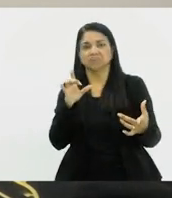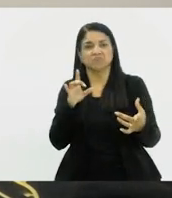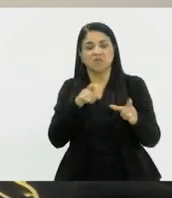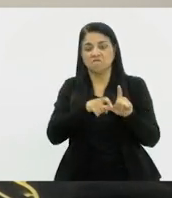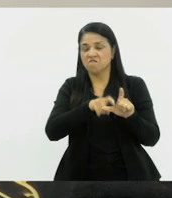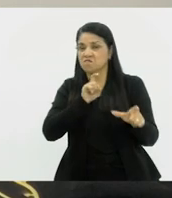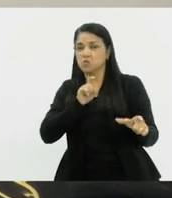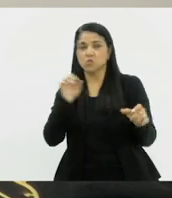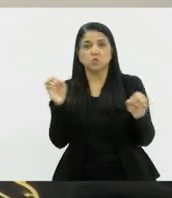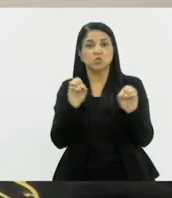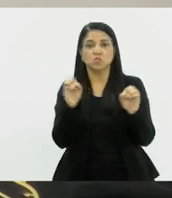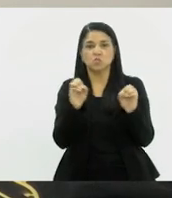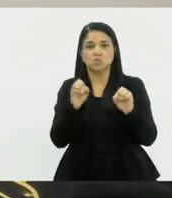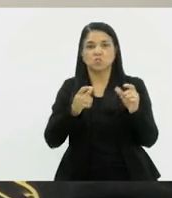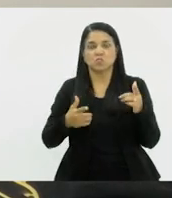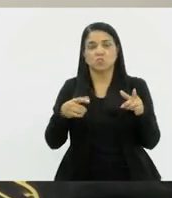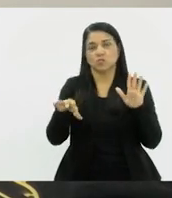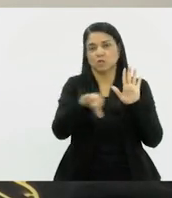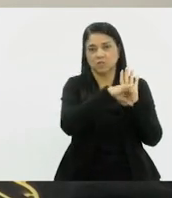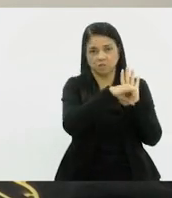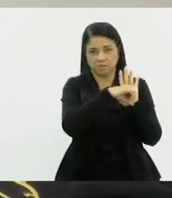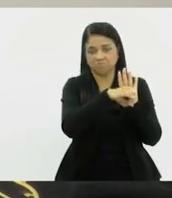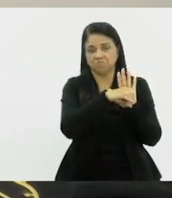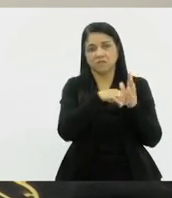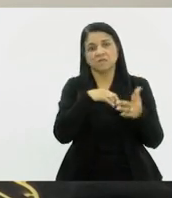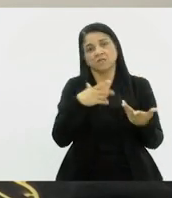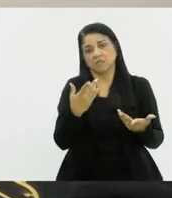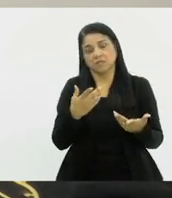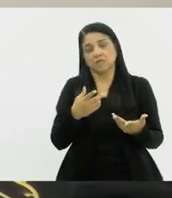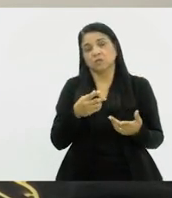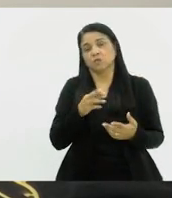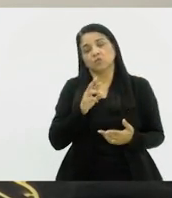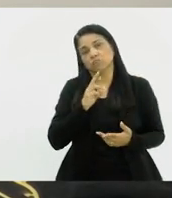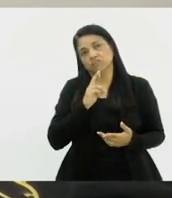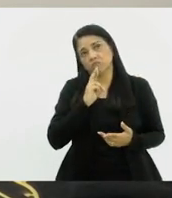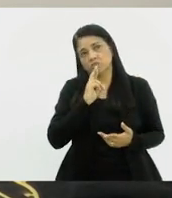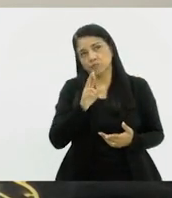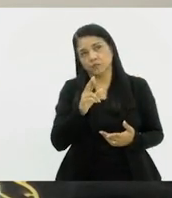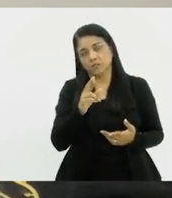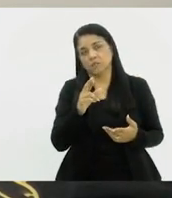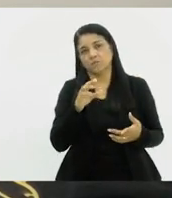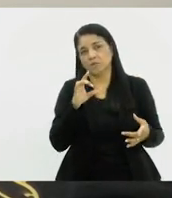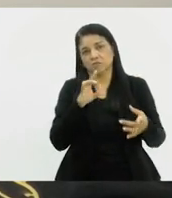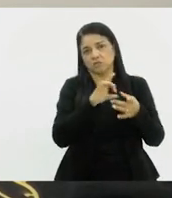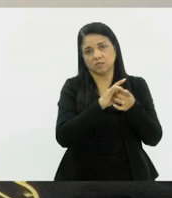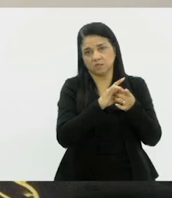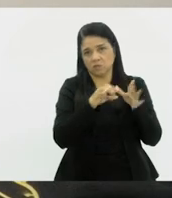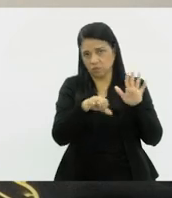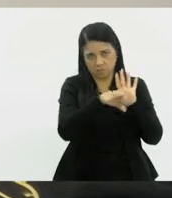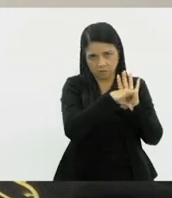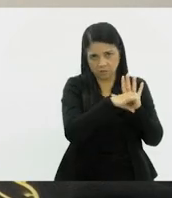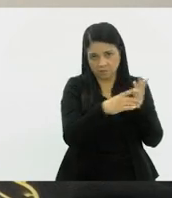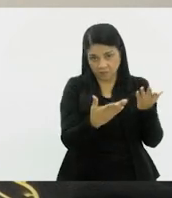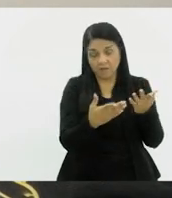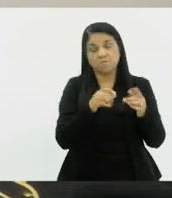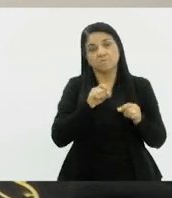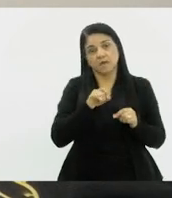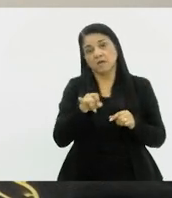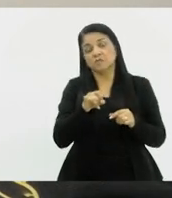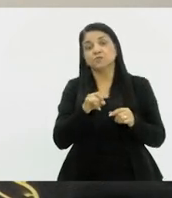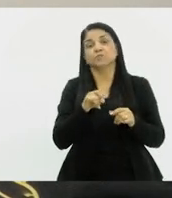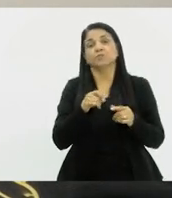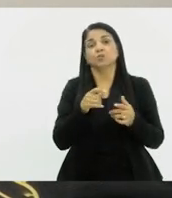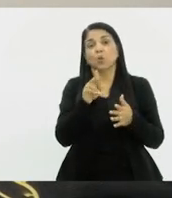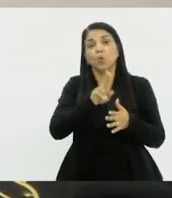Ou seja sem sem responderem por Associação seria só por tráfico então nós verificamos e e e essa pesquisa na época teve uma